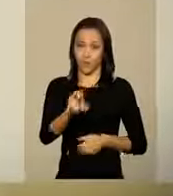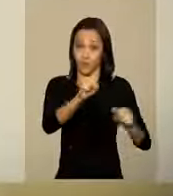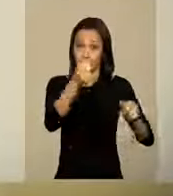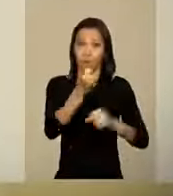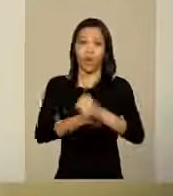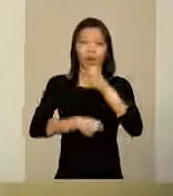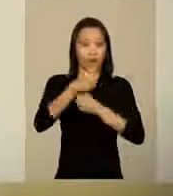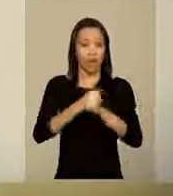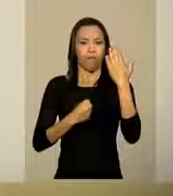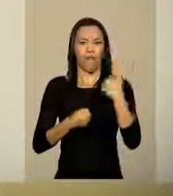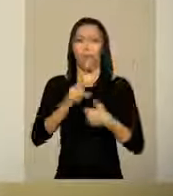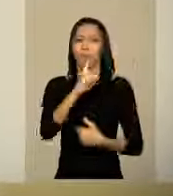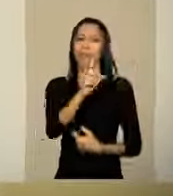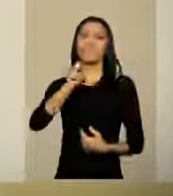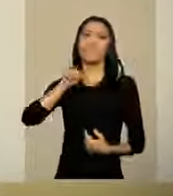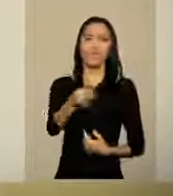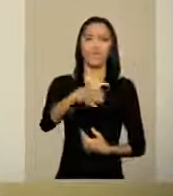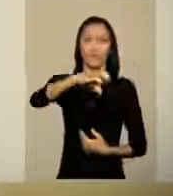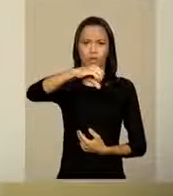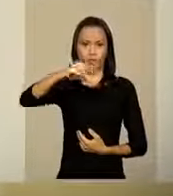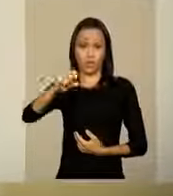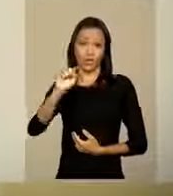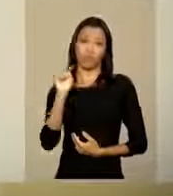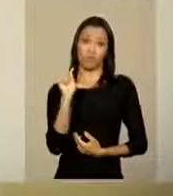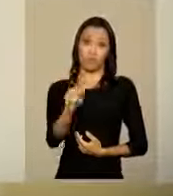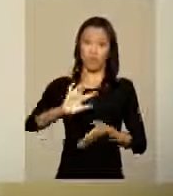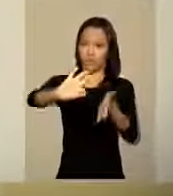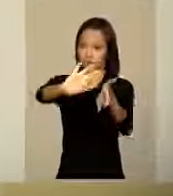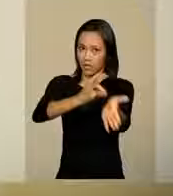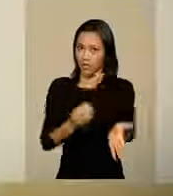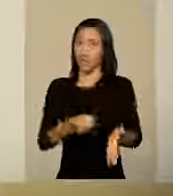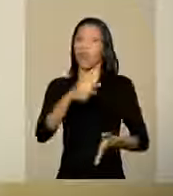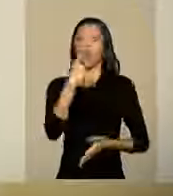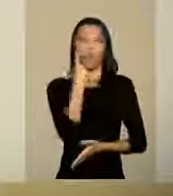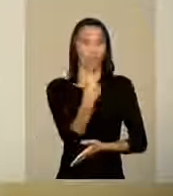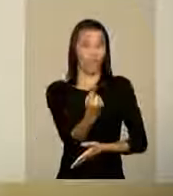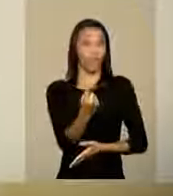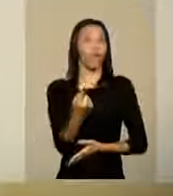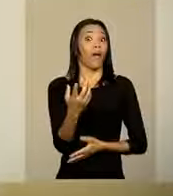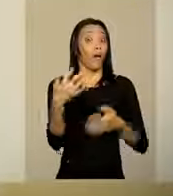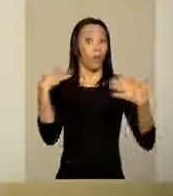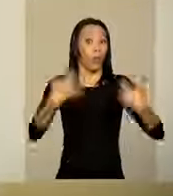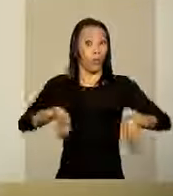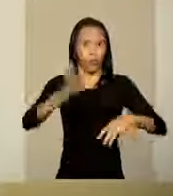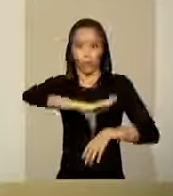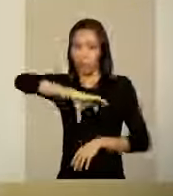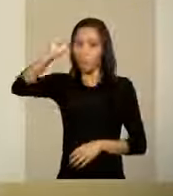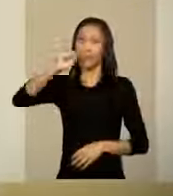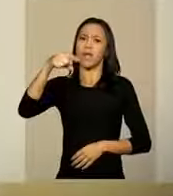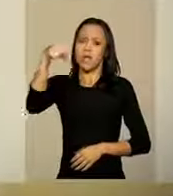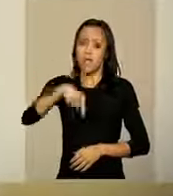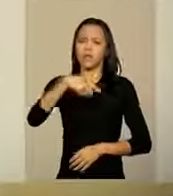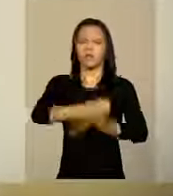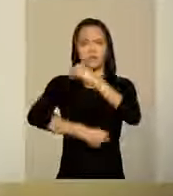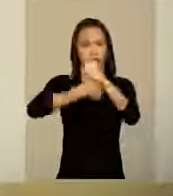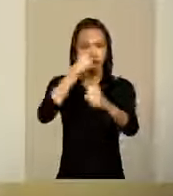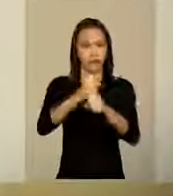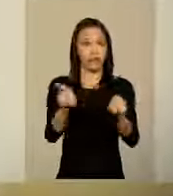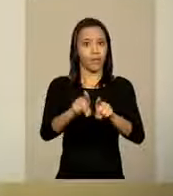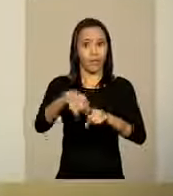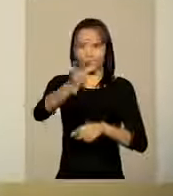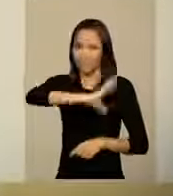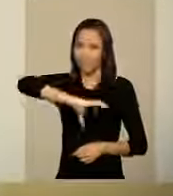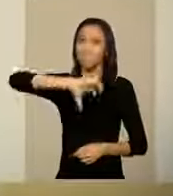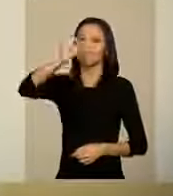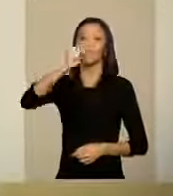foram 1. 900.000 inscritos veja bem Max é um recorde neste ano batemos também o